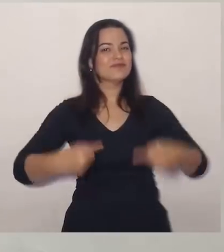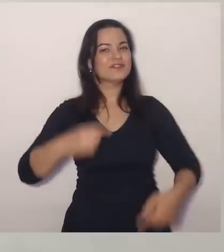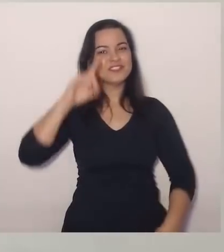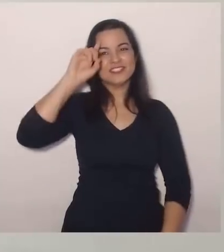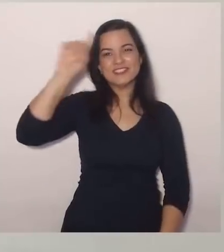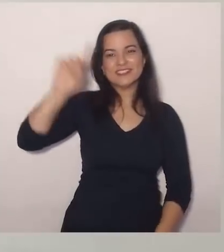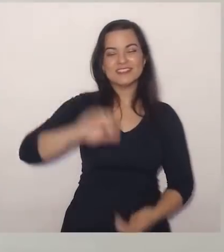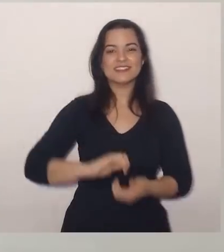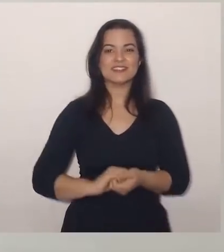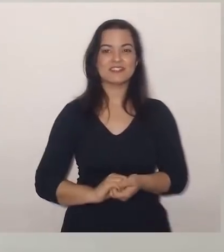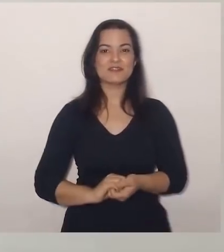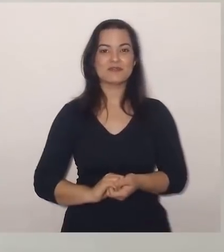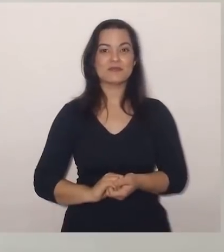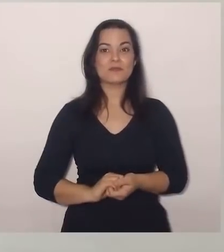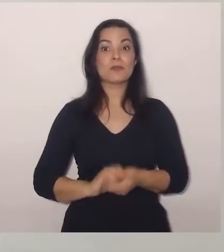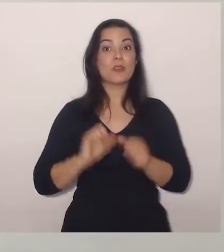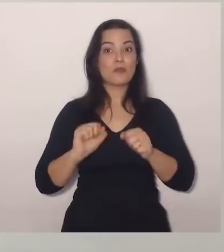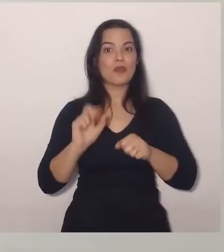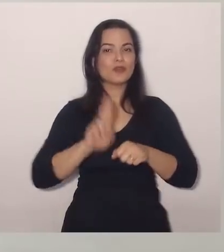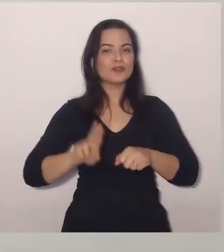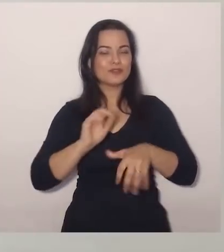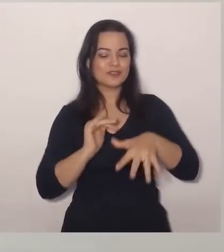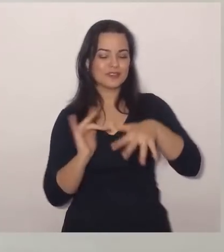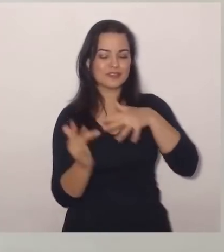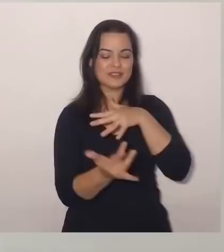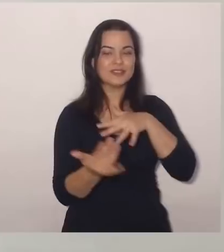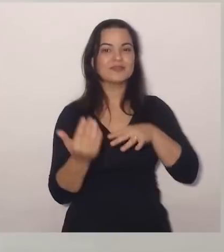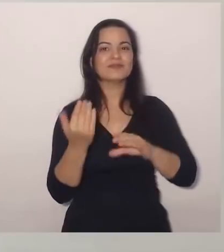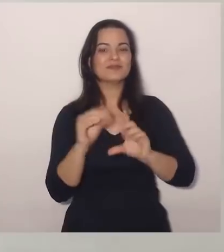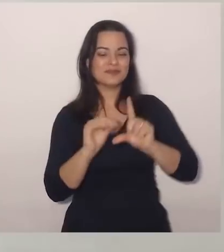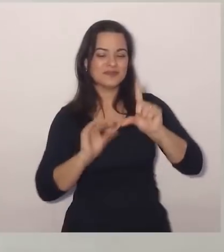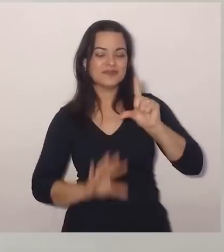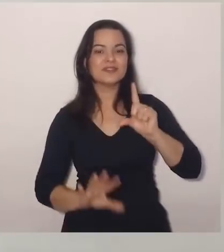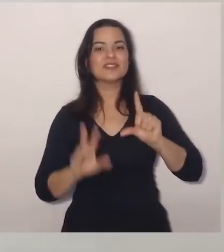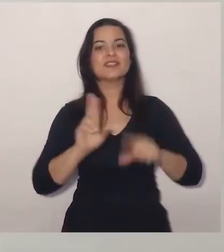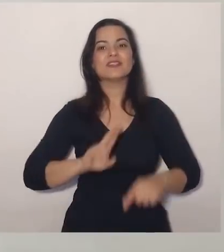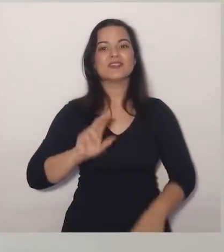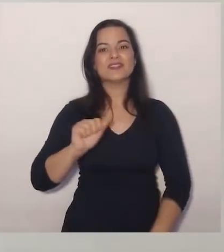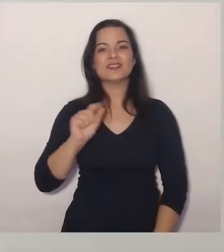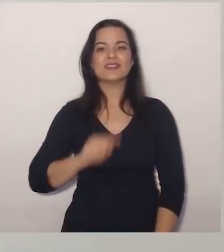Desafio do Dia. Compartilhar nas redes sociais com o